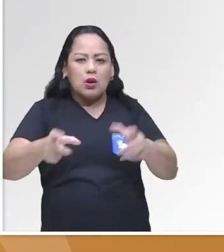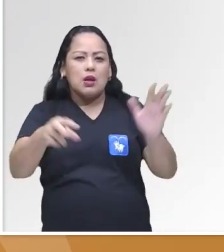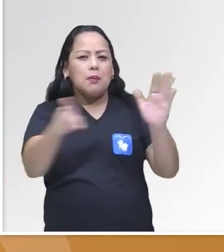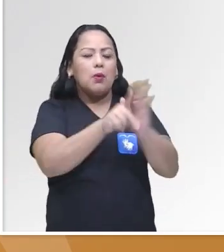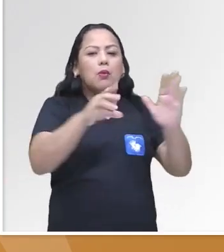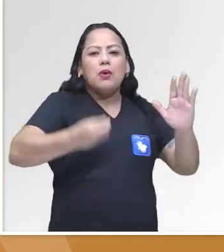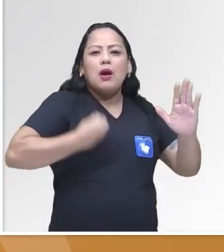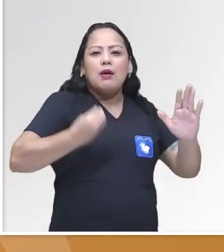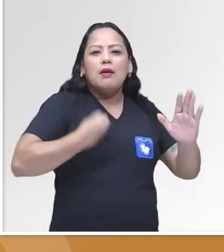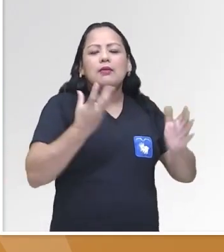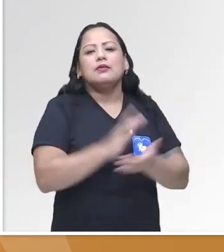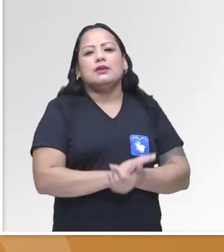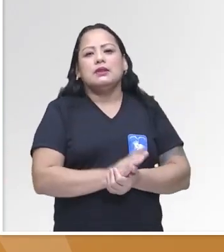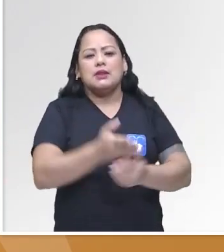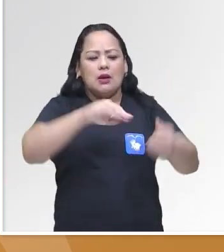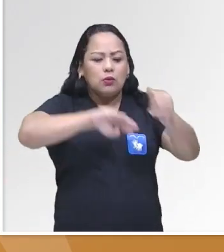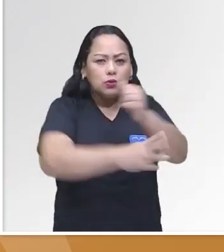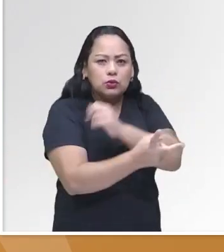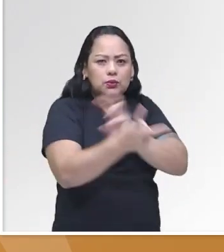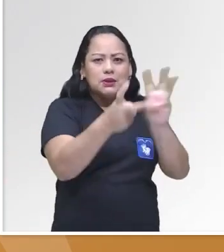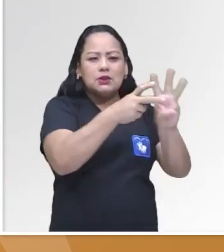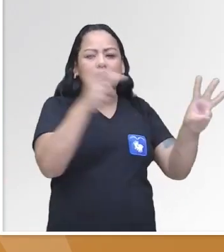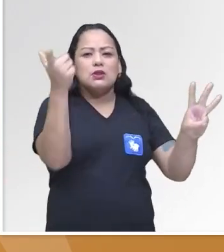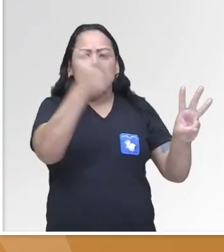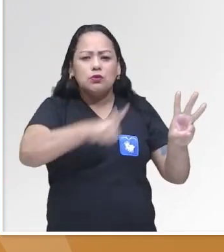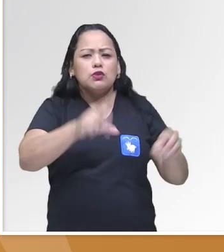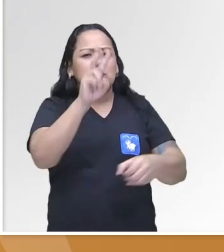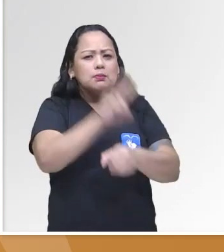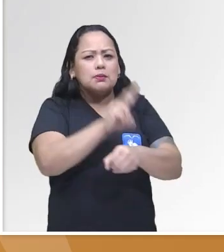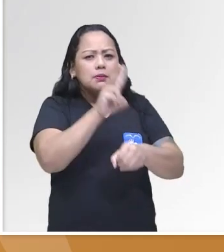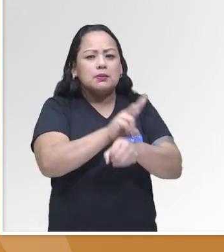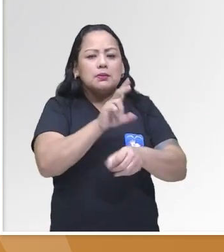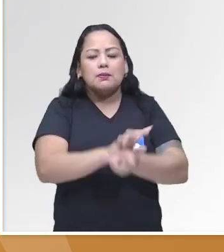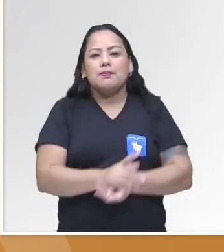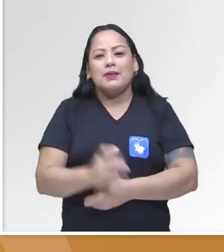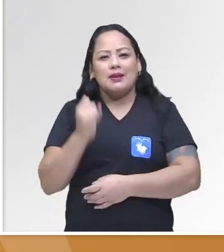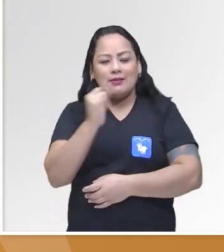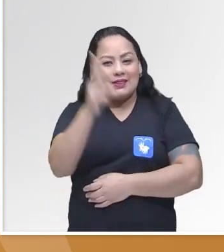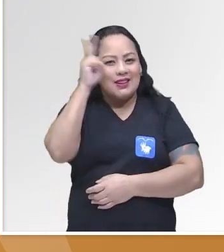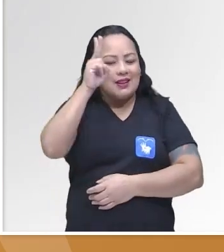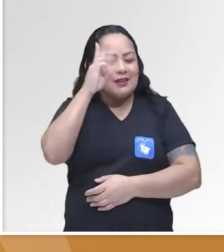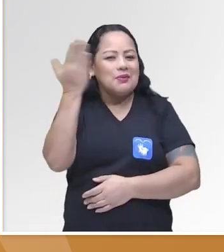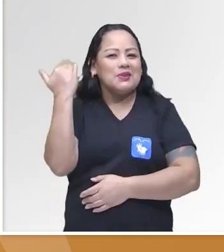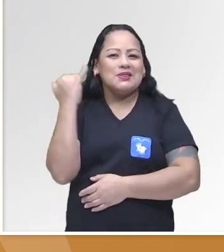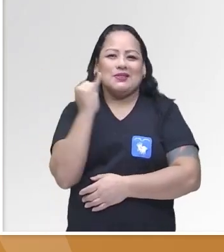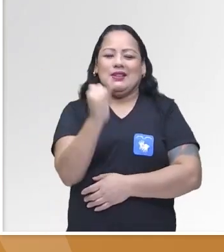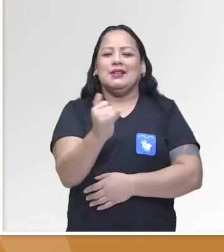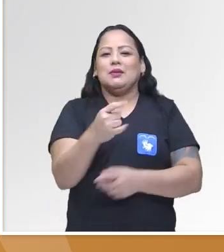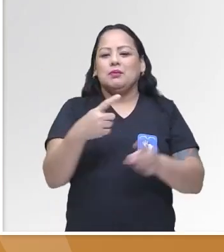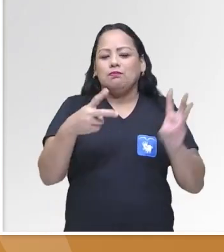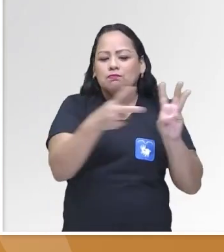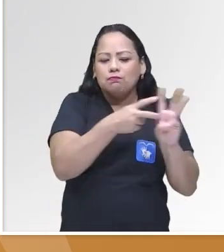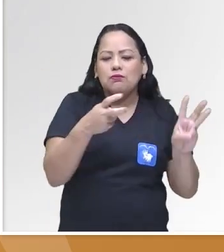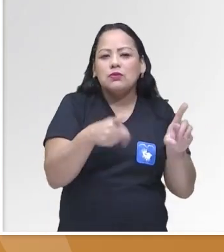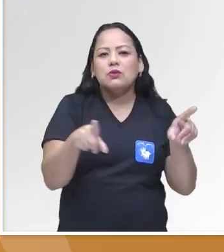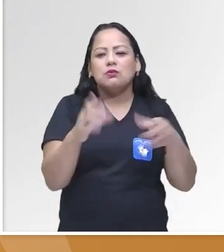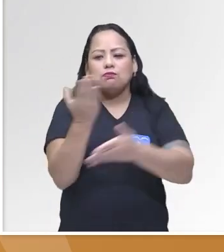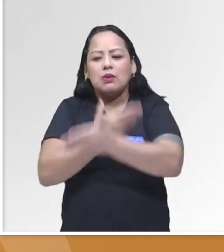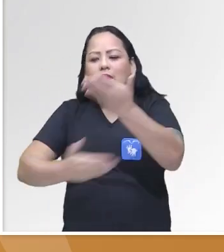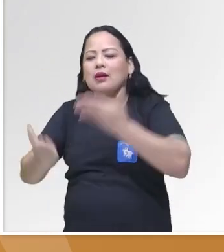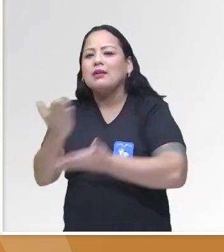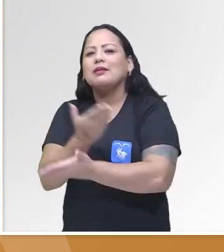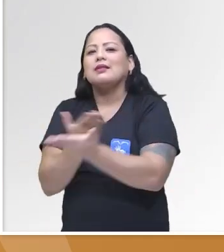mantendo vivas suas tradições e suas culturas. Lembram que eu falei para vocês anteriormente que os índios, eles têm uma relação